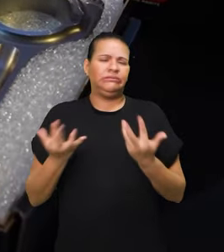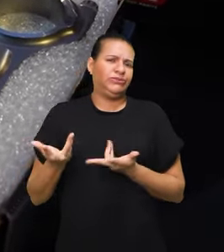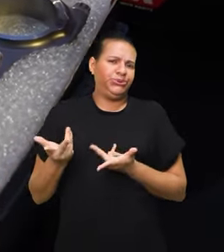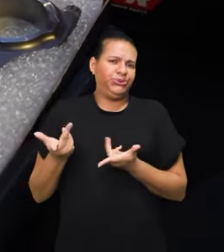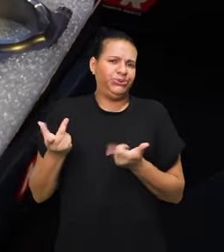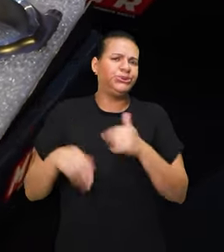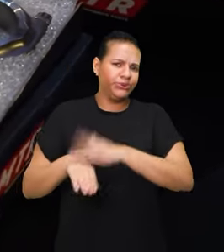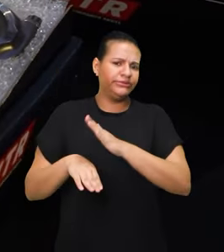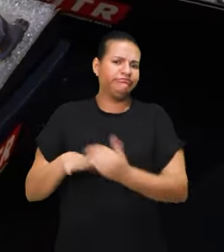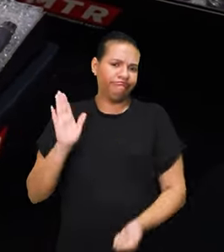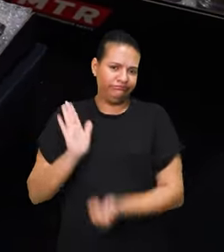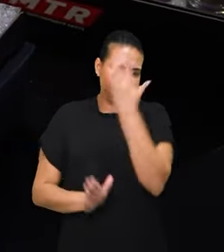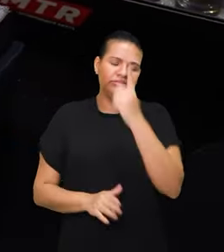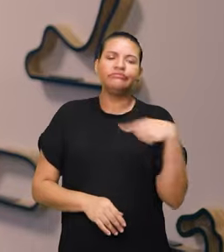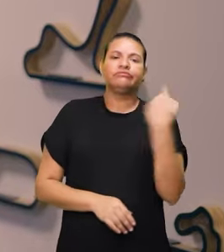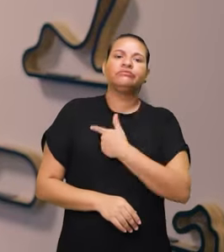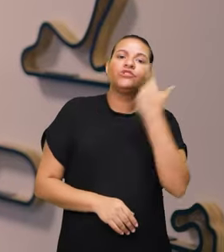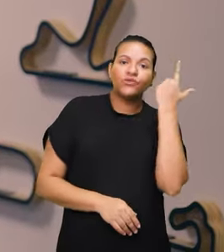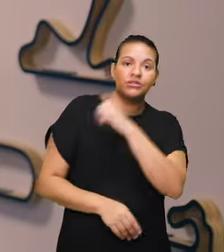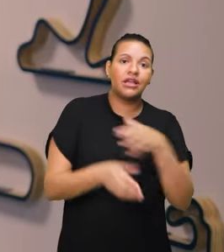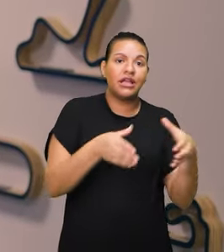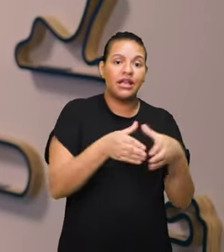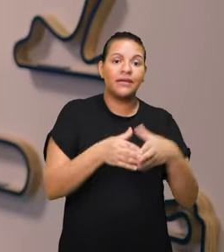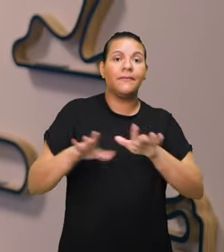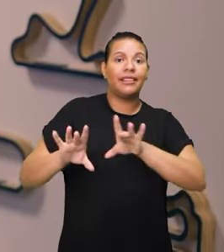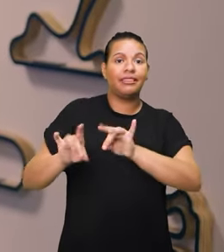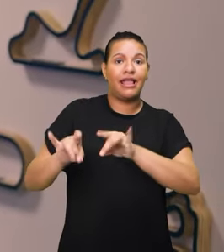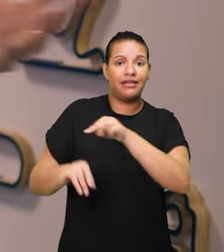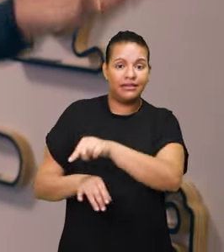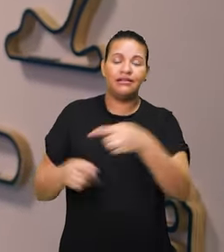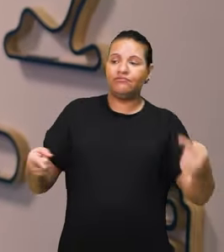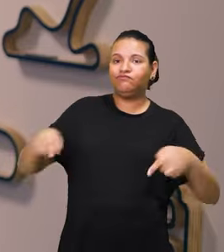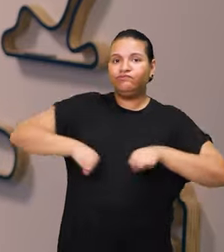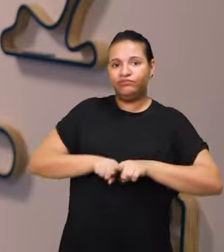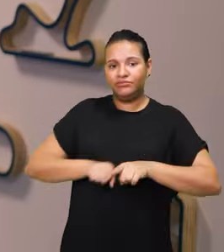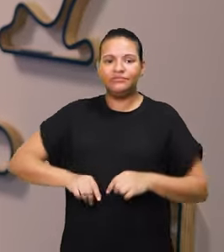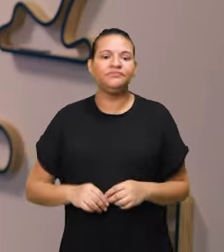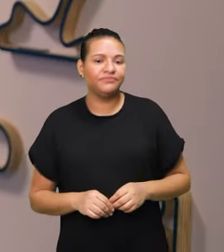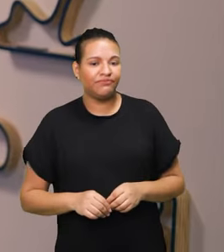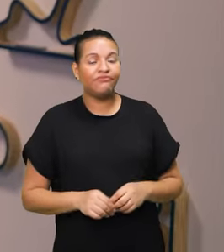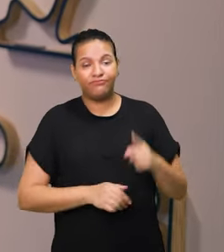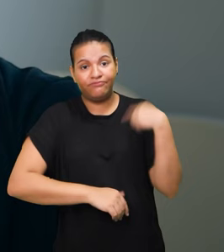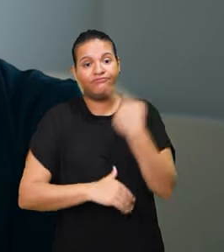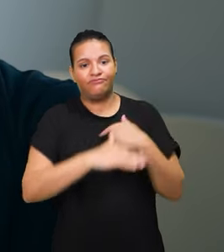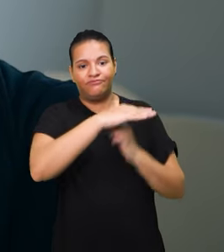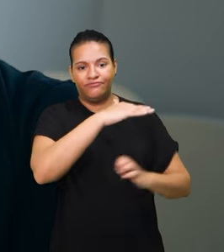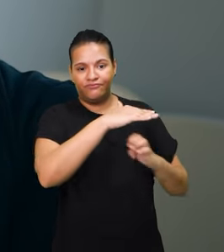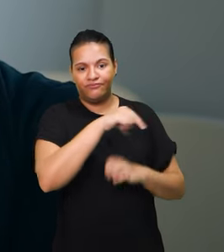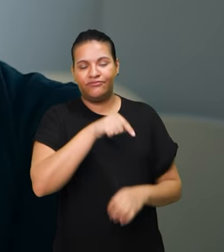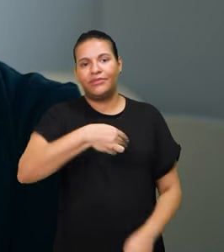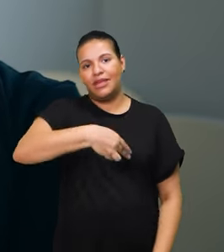potência peças de performance que a gente fala e acho que a gente conseguiu criar um casamento ali bem legal da Equipe técnica dele junto com a nossa a